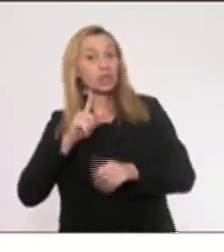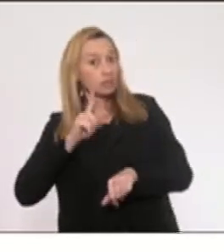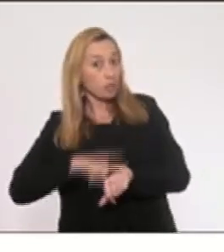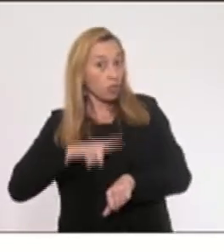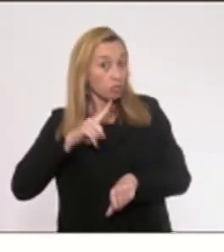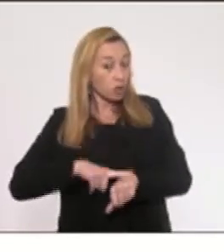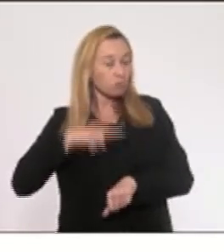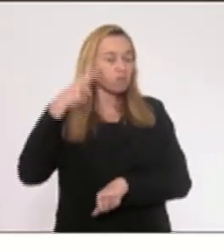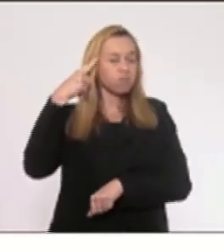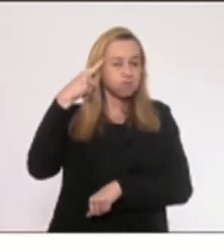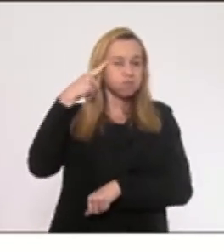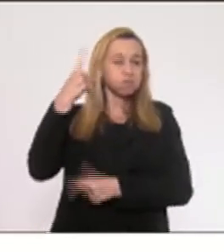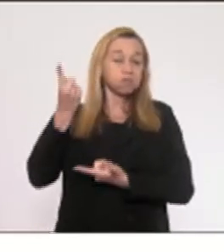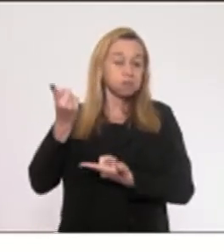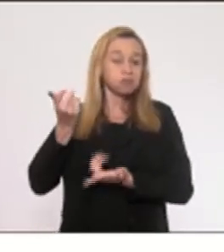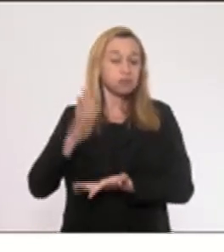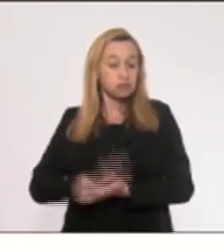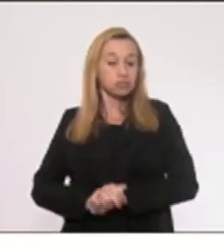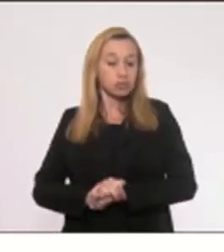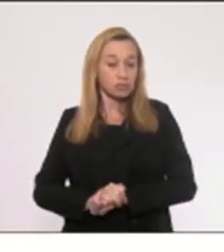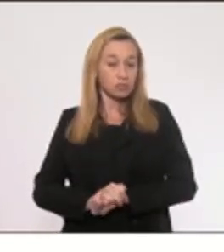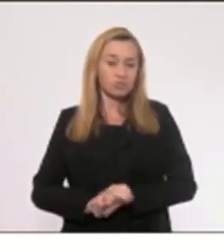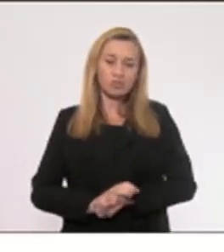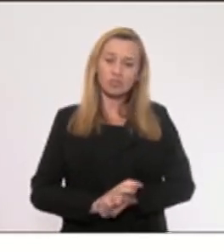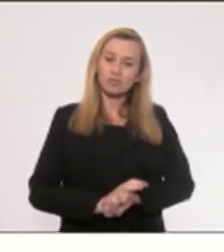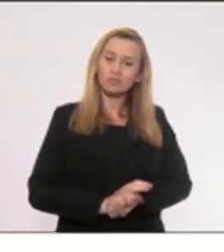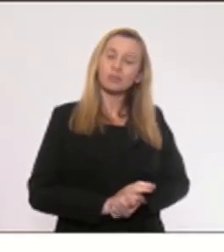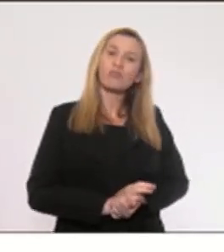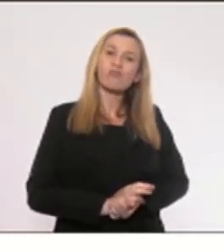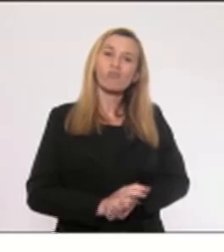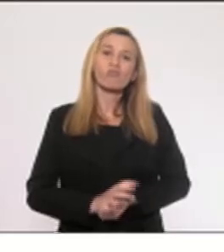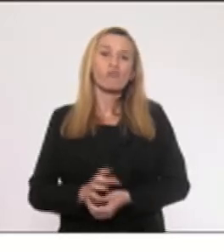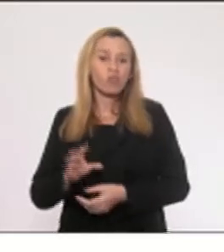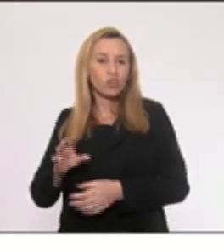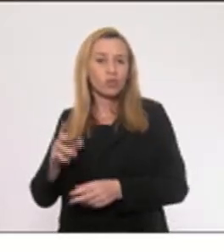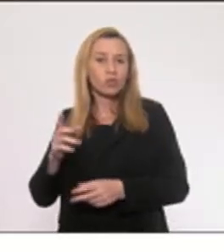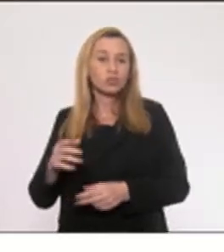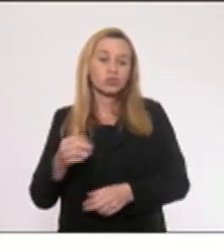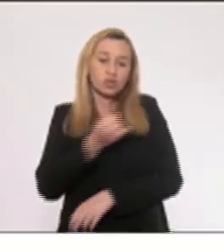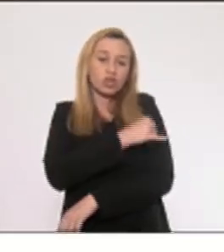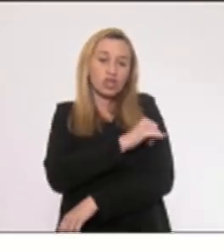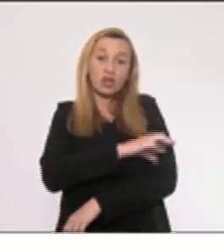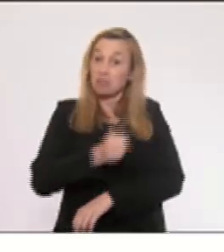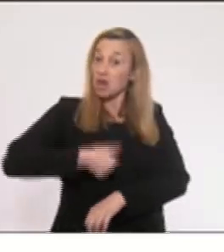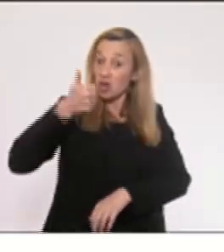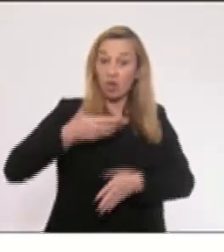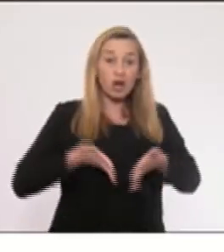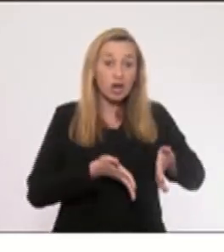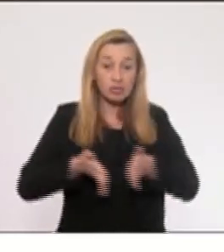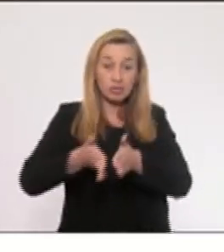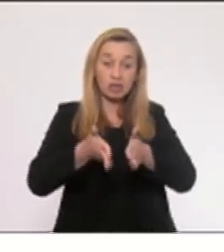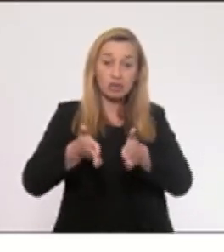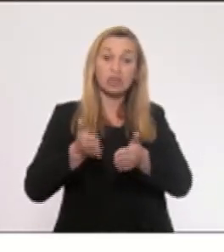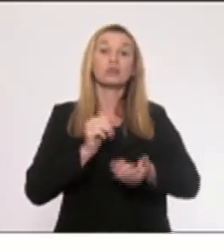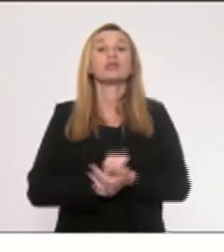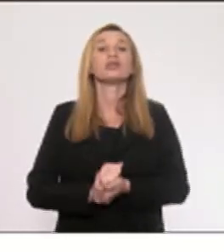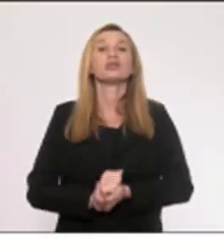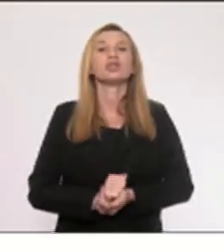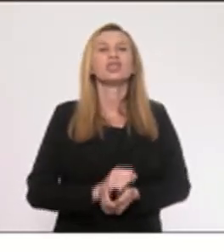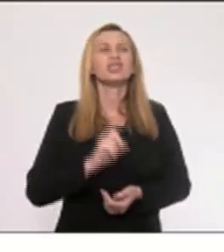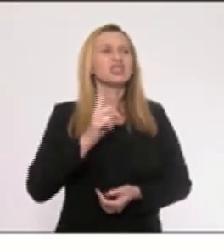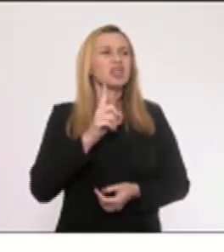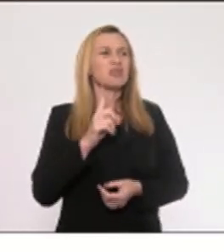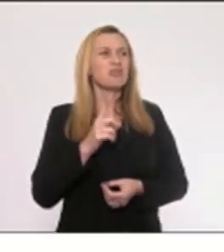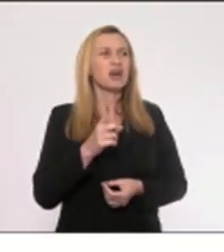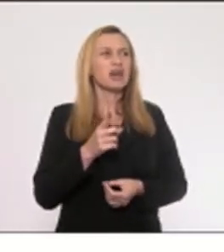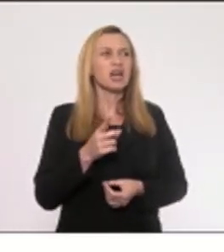de revitalização, de vigor, de reedificação do Rio de Janeiro, o melhor caminho seja a estadualização, não para